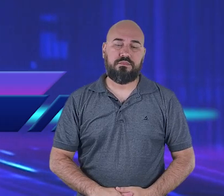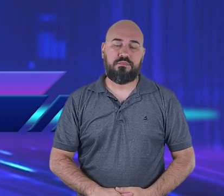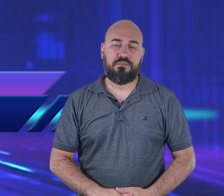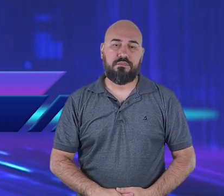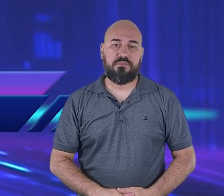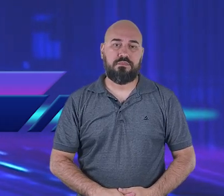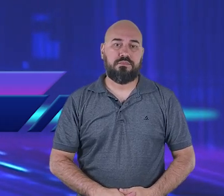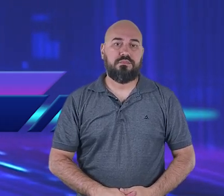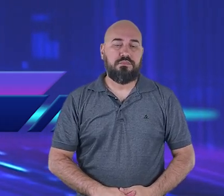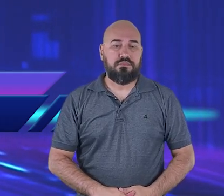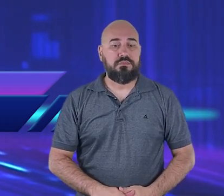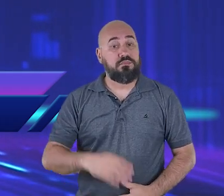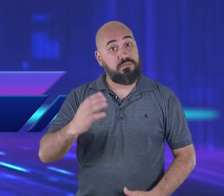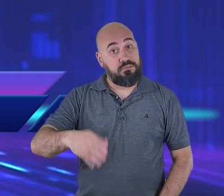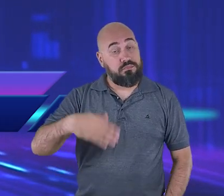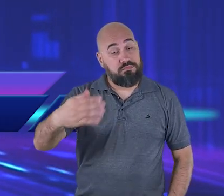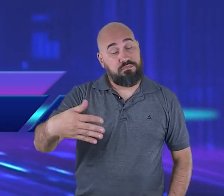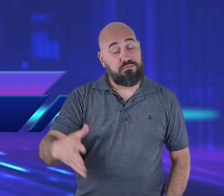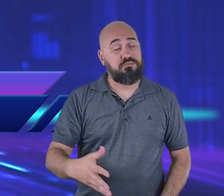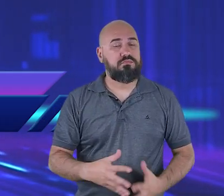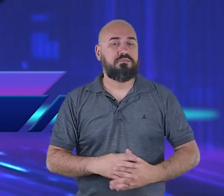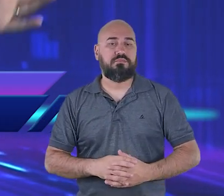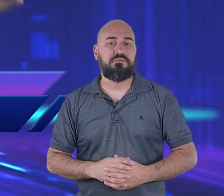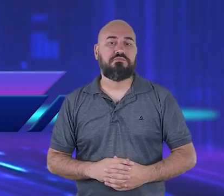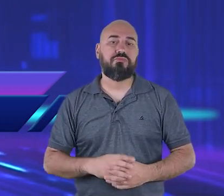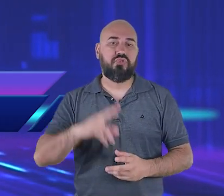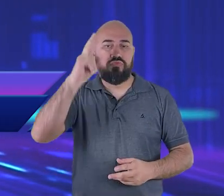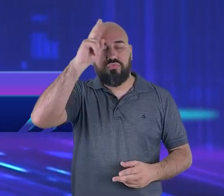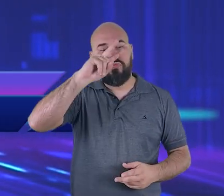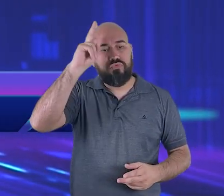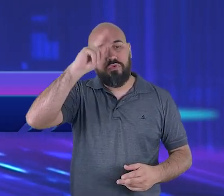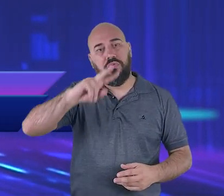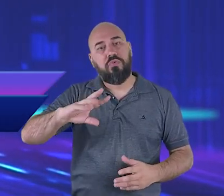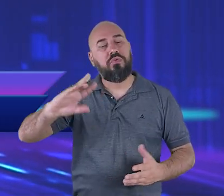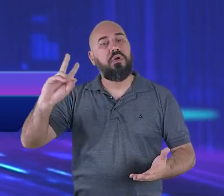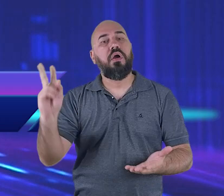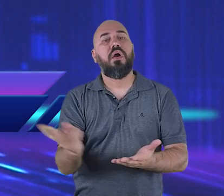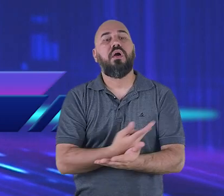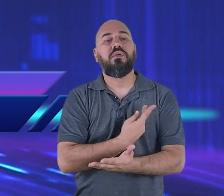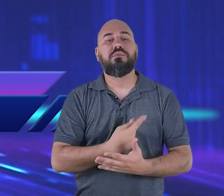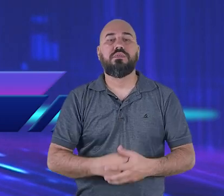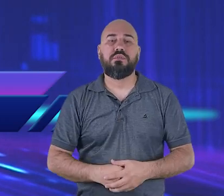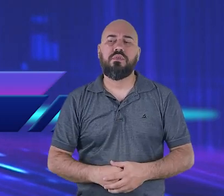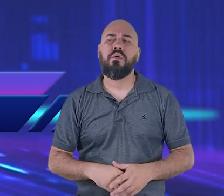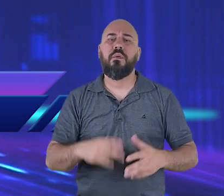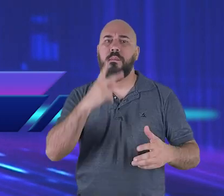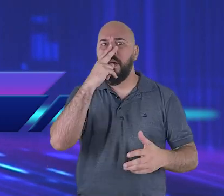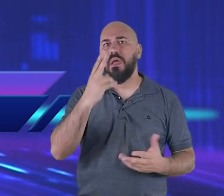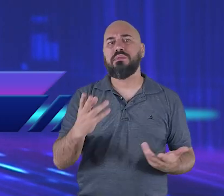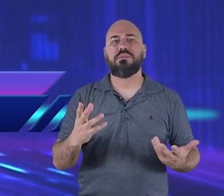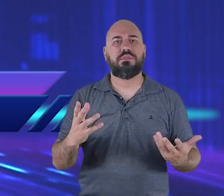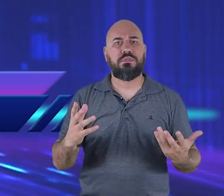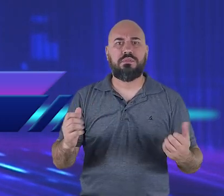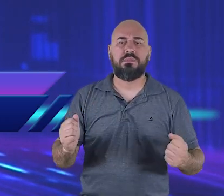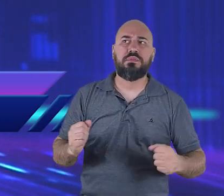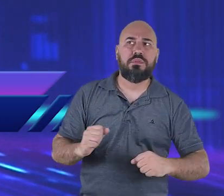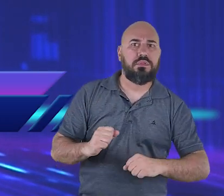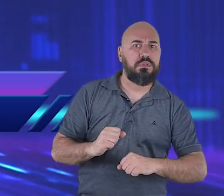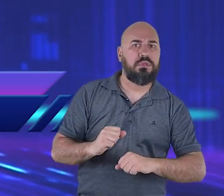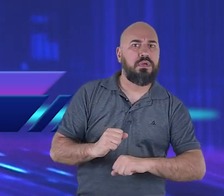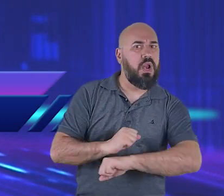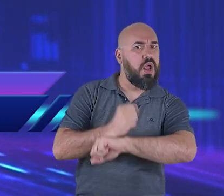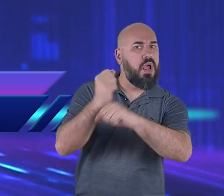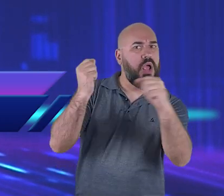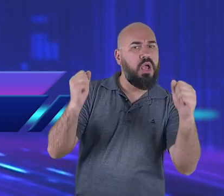Algum tempo depois, um evento na história apareceu como algo grandioso. O